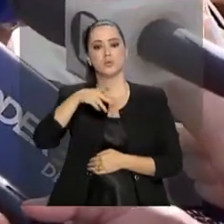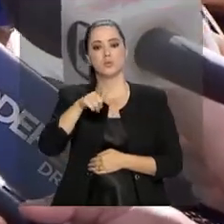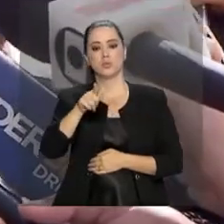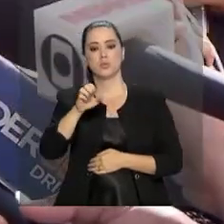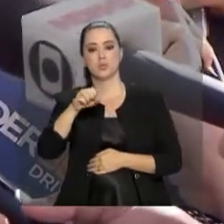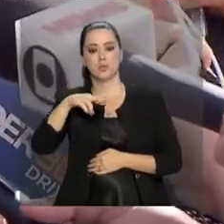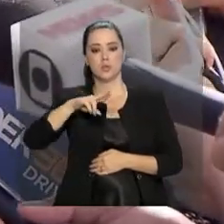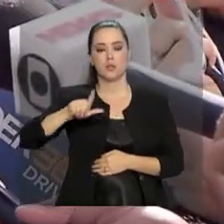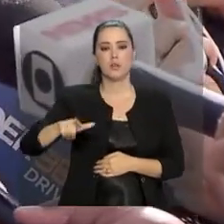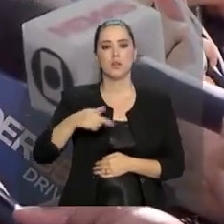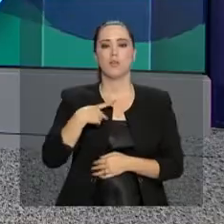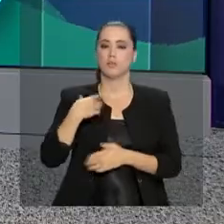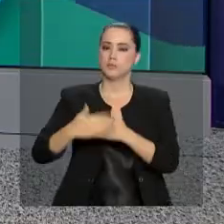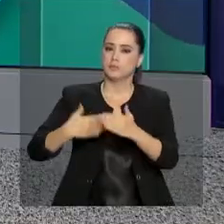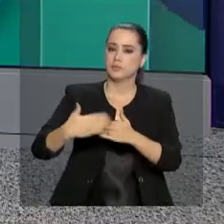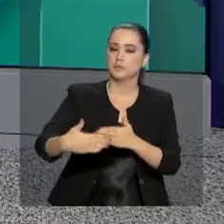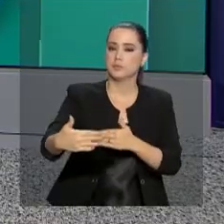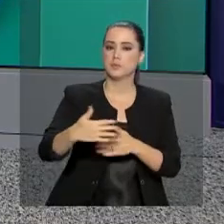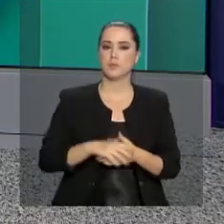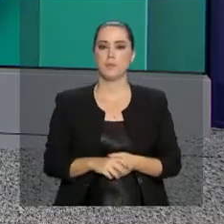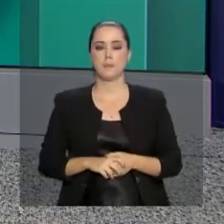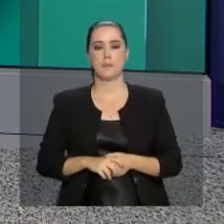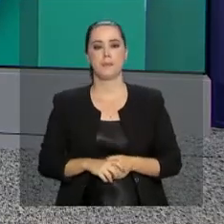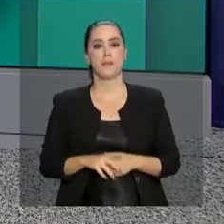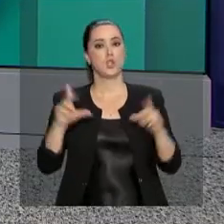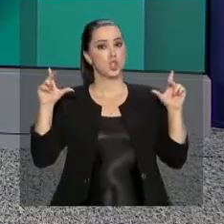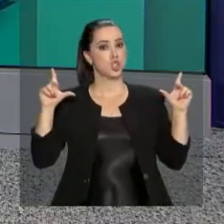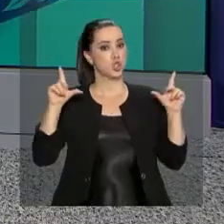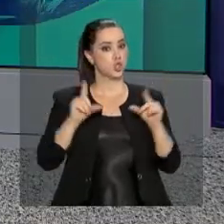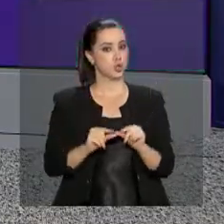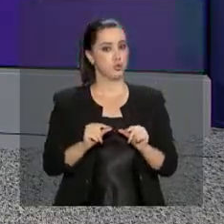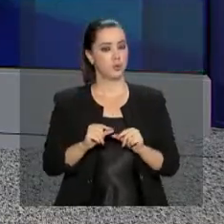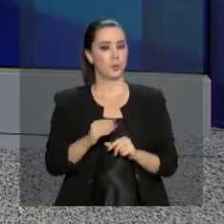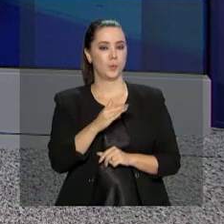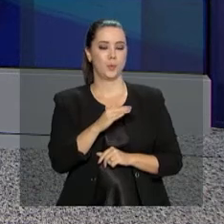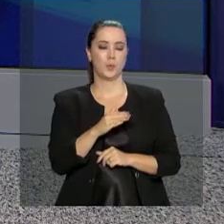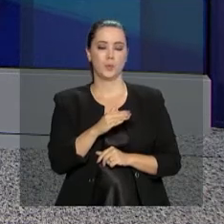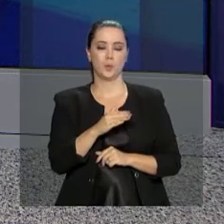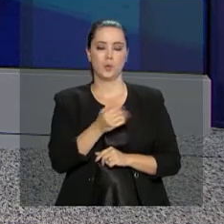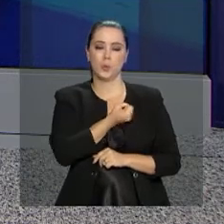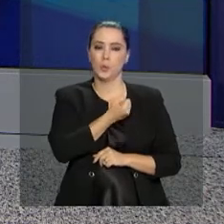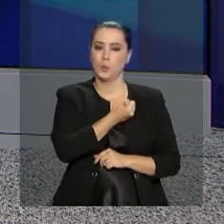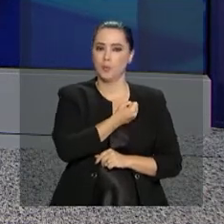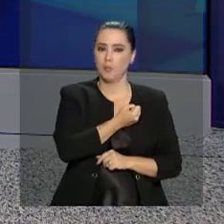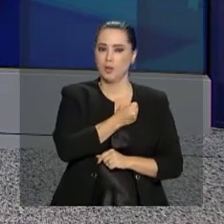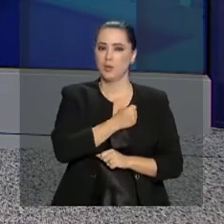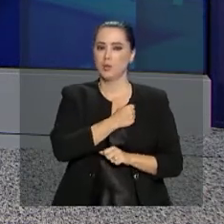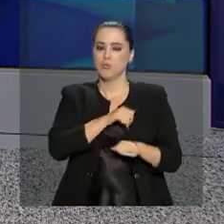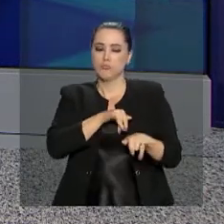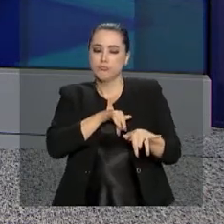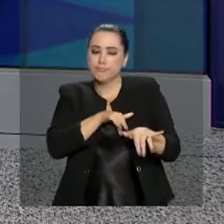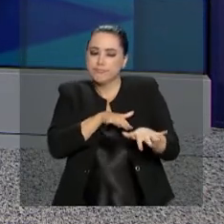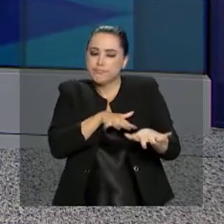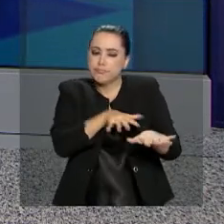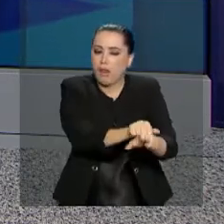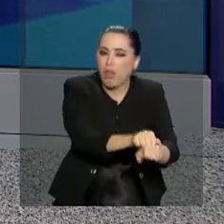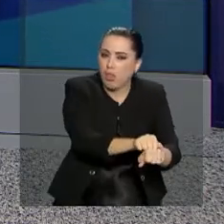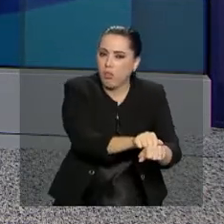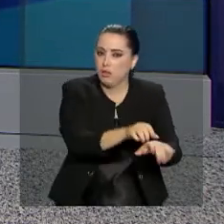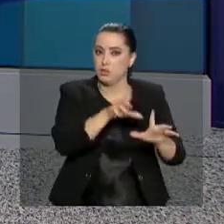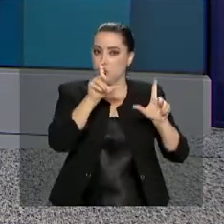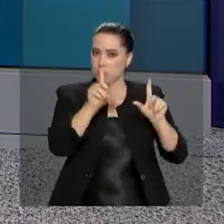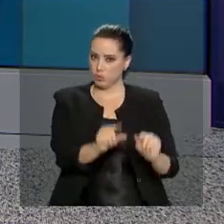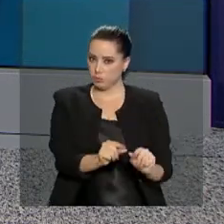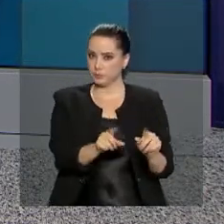ao longo das próximas semanas a queda no número de acidentes nas rodovias federais durante a operação finados deste